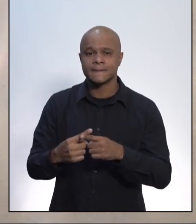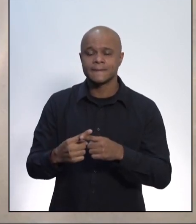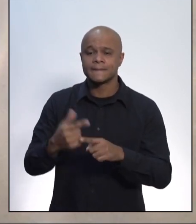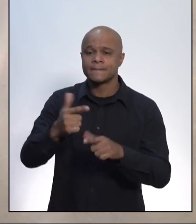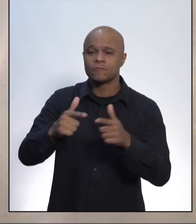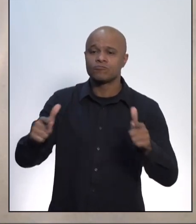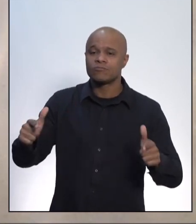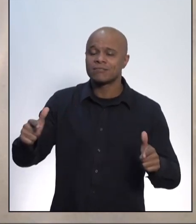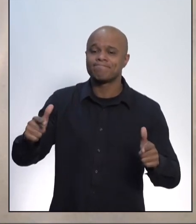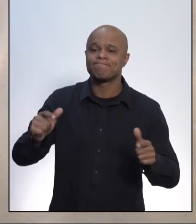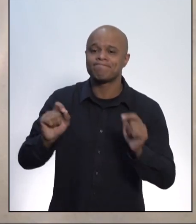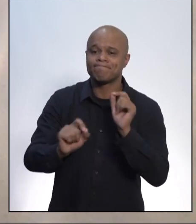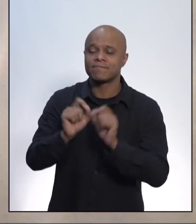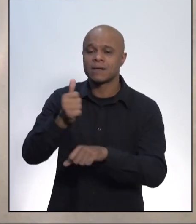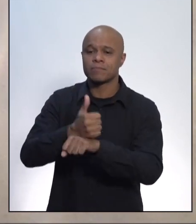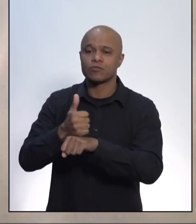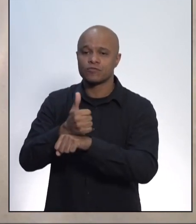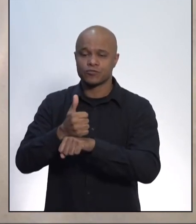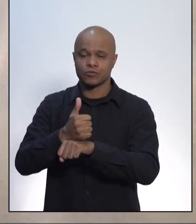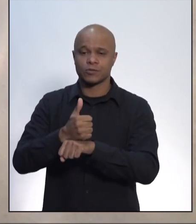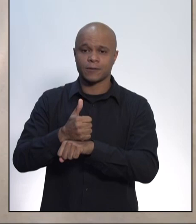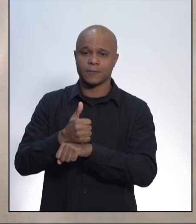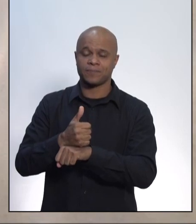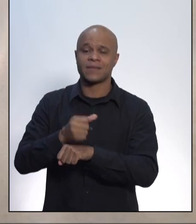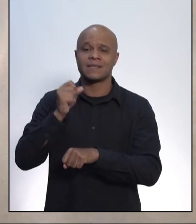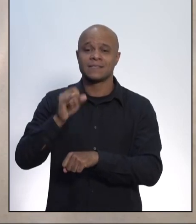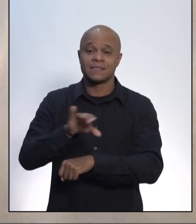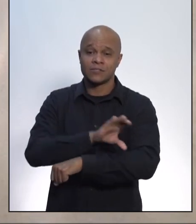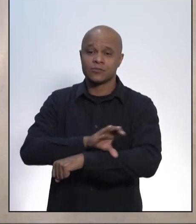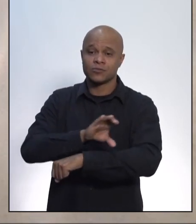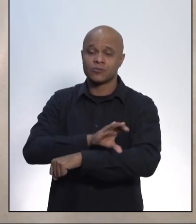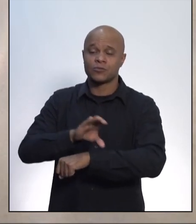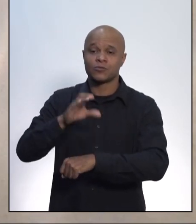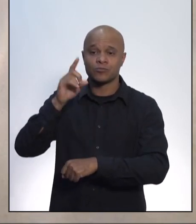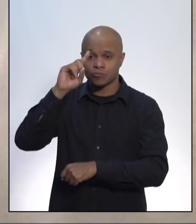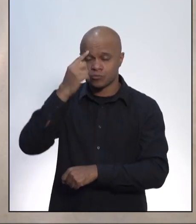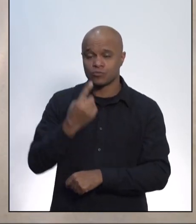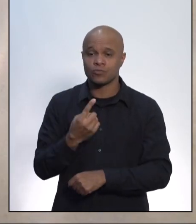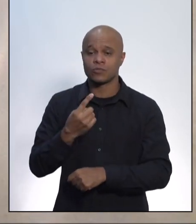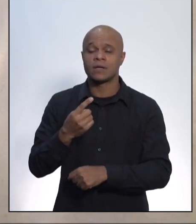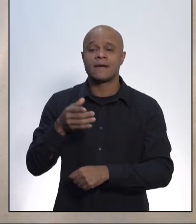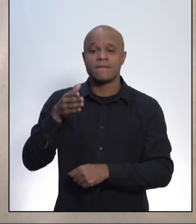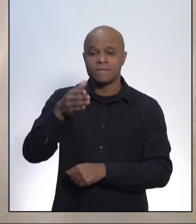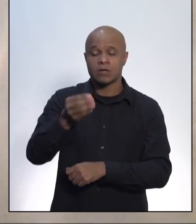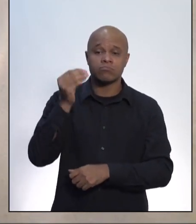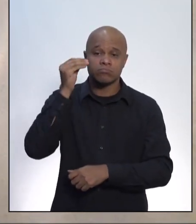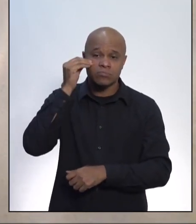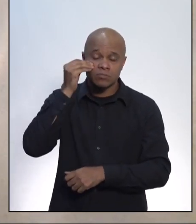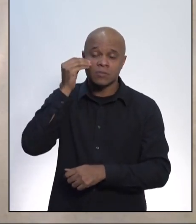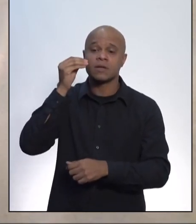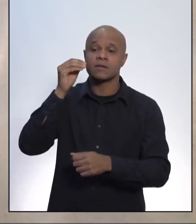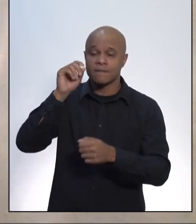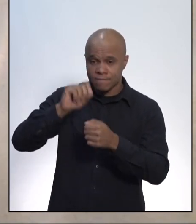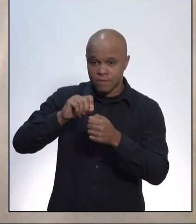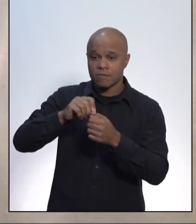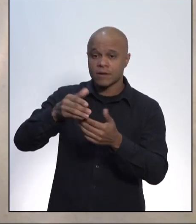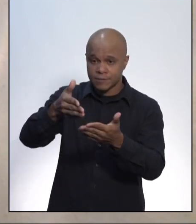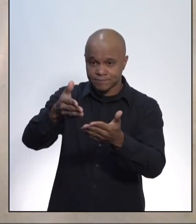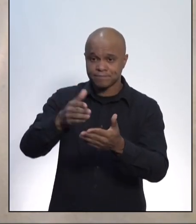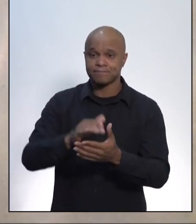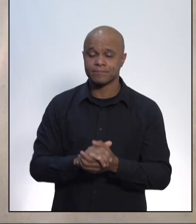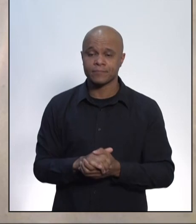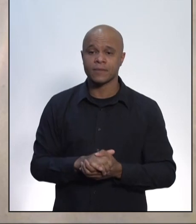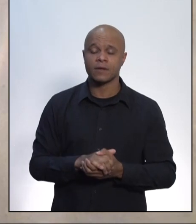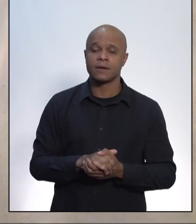né? Então, se você está em dúvida, faça um curso, estude para ver se é isso que você quer, experimente, não